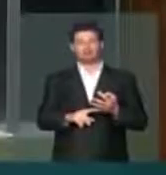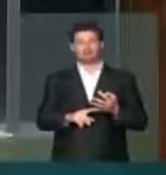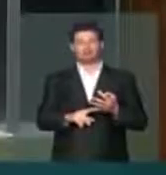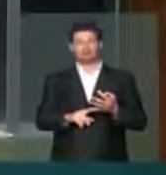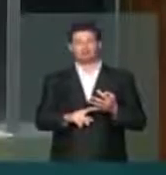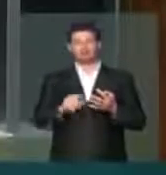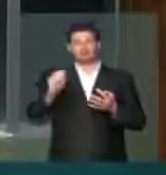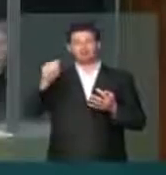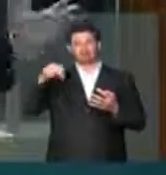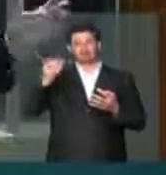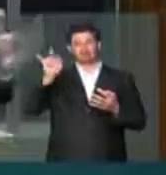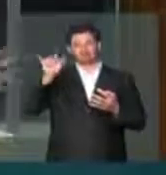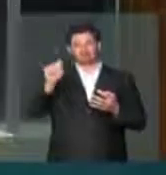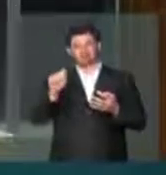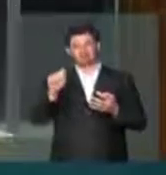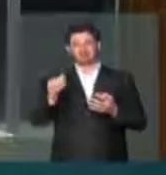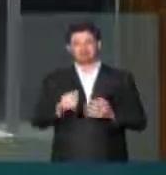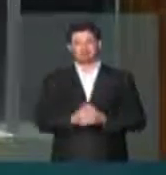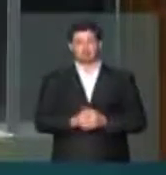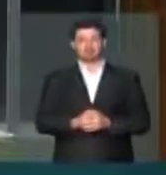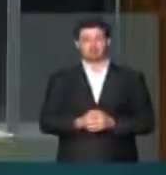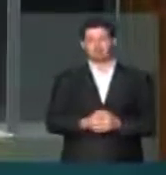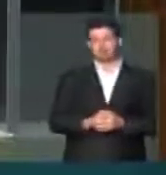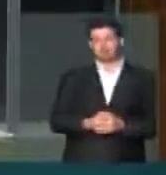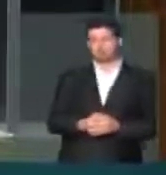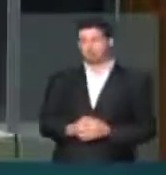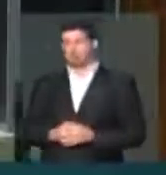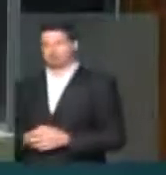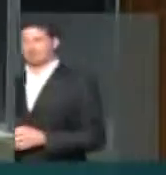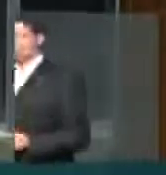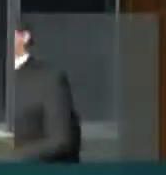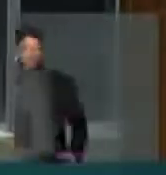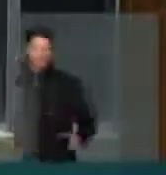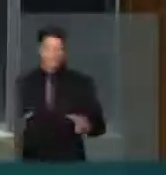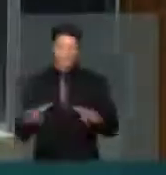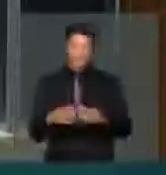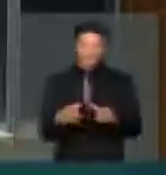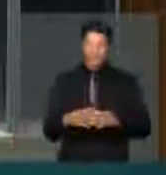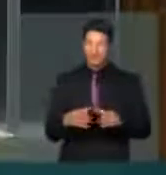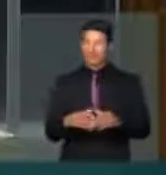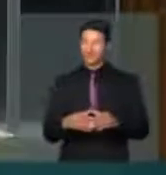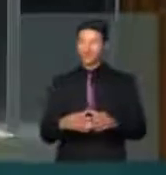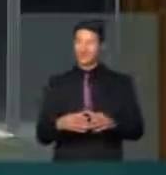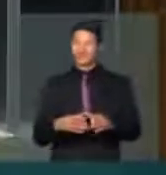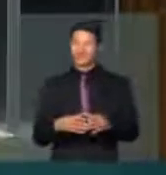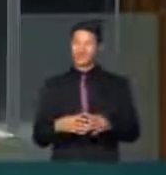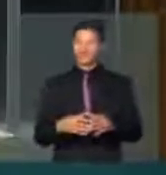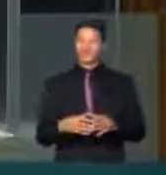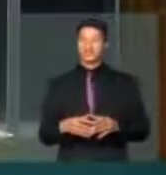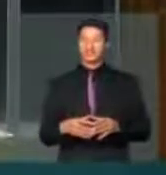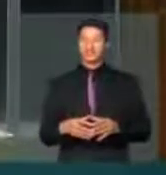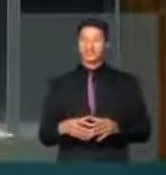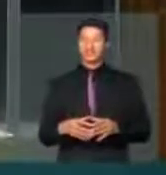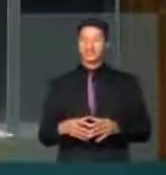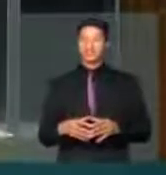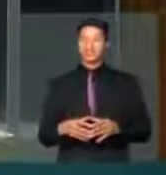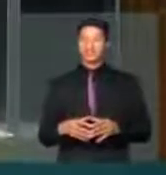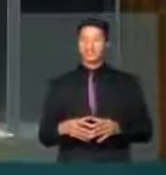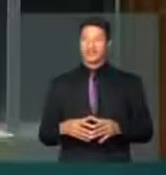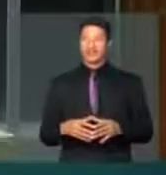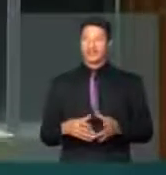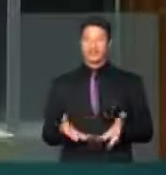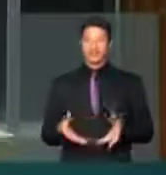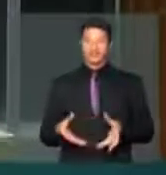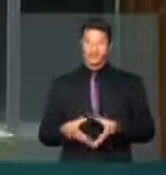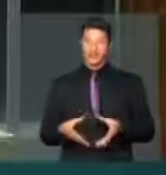Antônio Anastasia, que liderou a comitiva, e também o senador Antônio Carlos